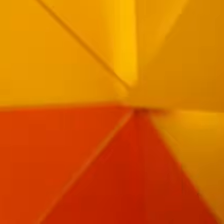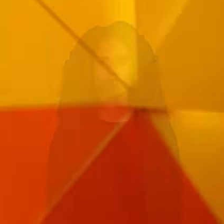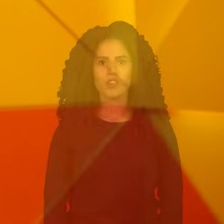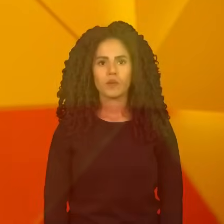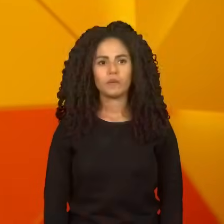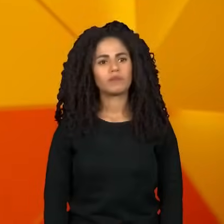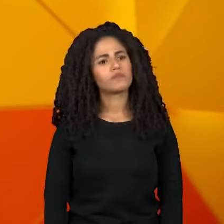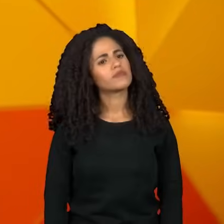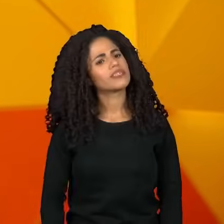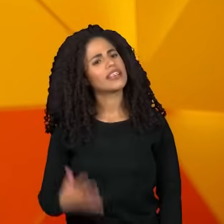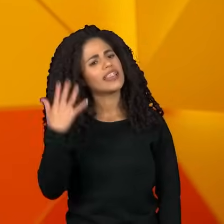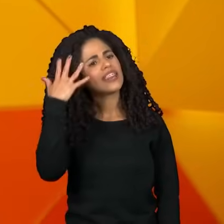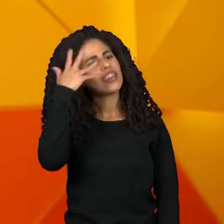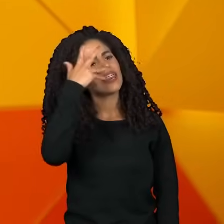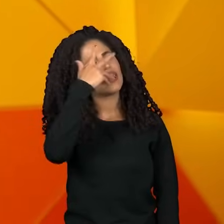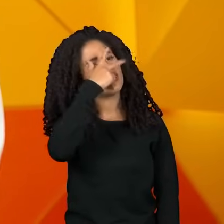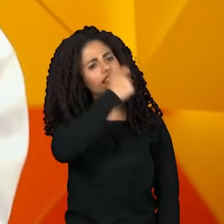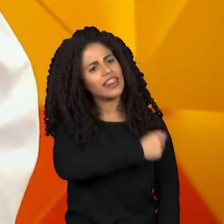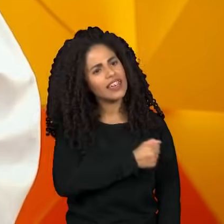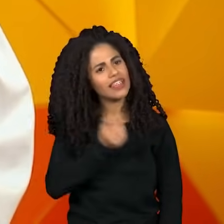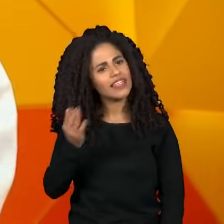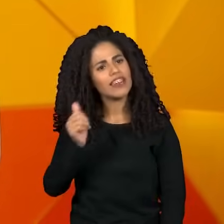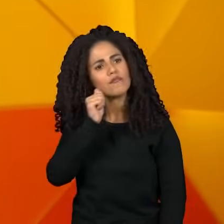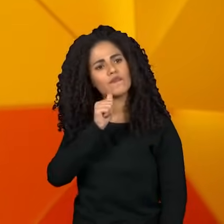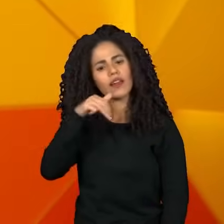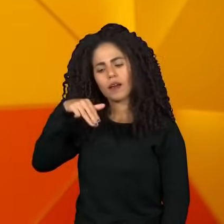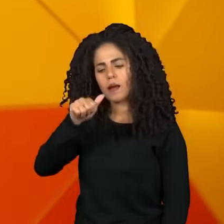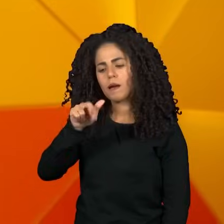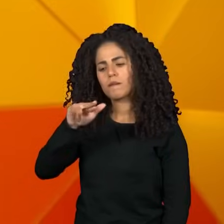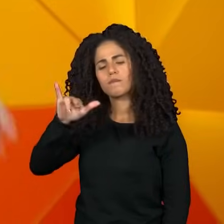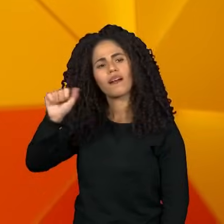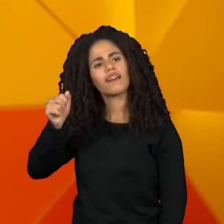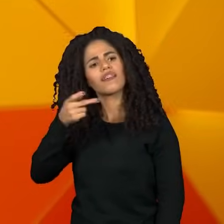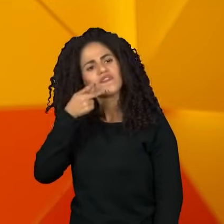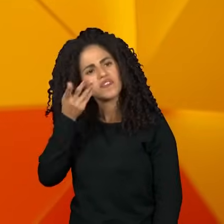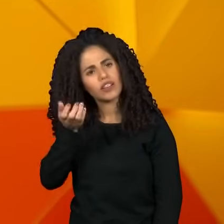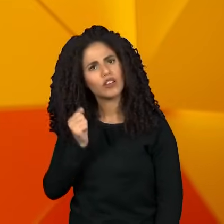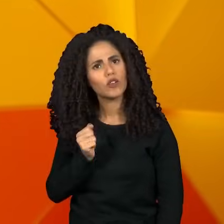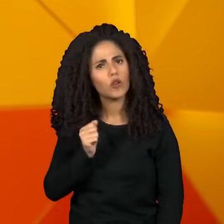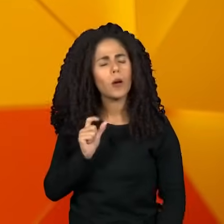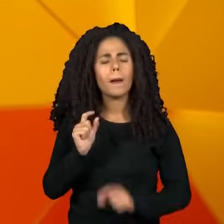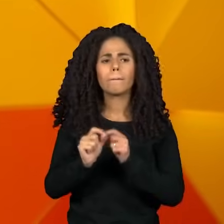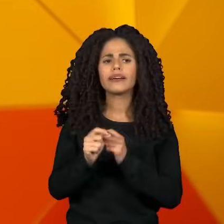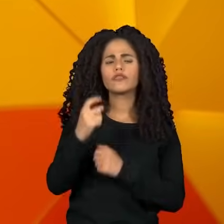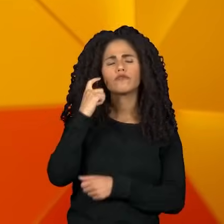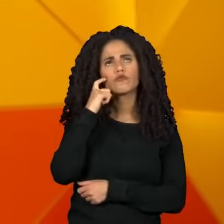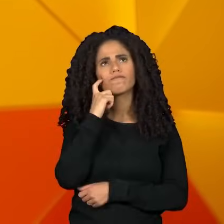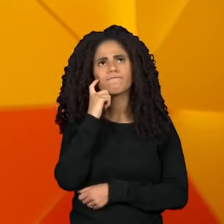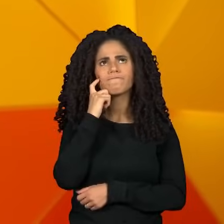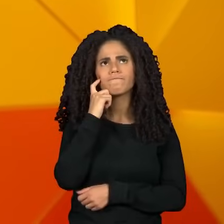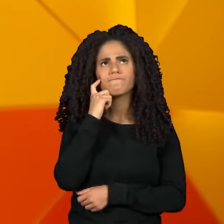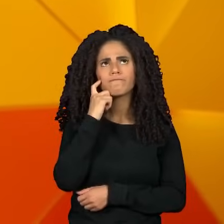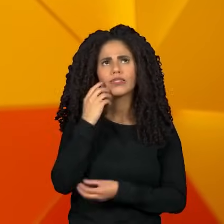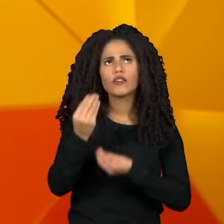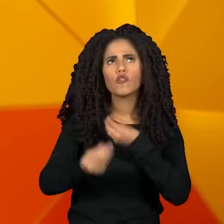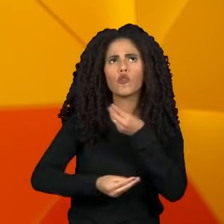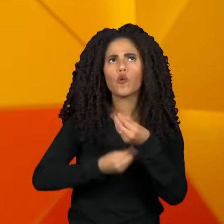Que linda essa reportagem da Maria Carolina, maravilhosa. Andreone, tem uma coisa que me intriga, que é essa visão do